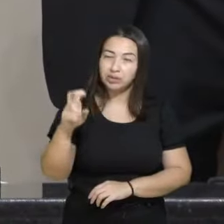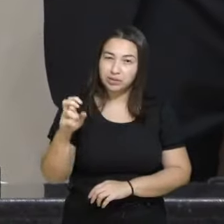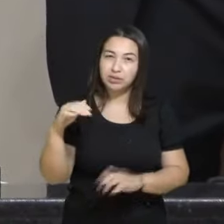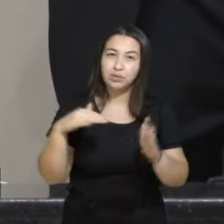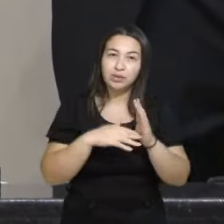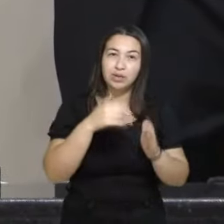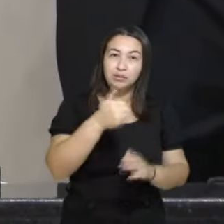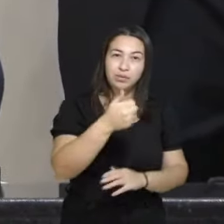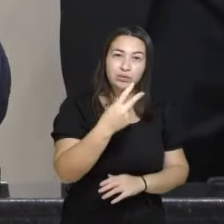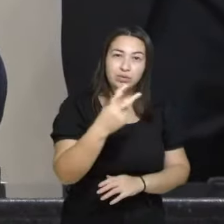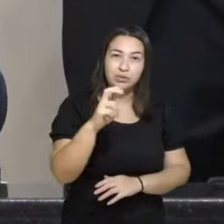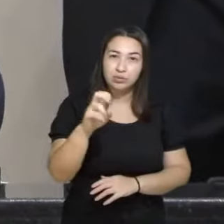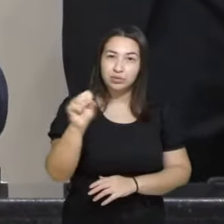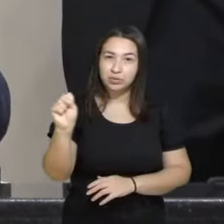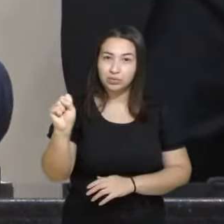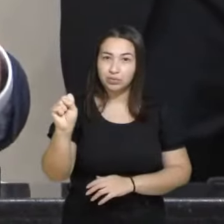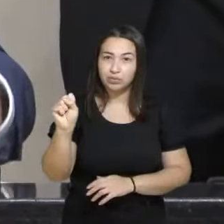1258.